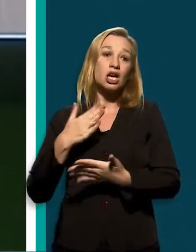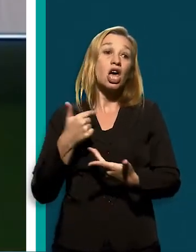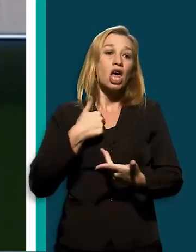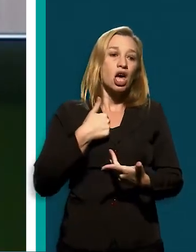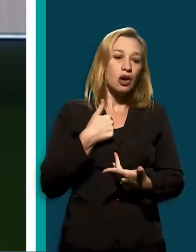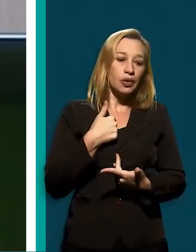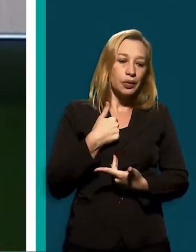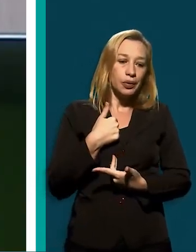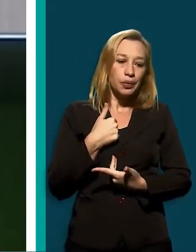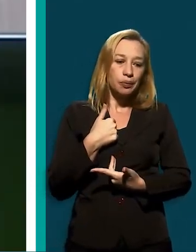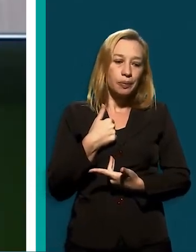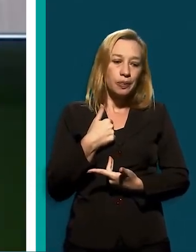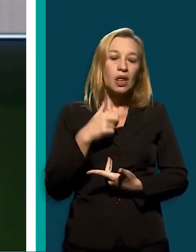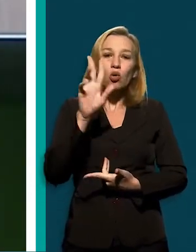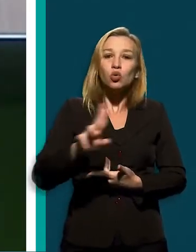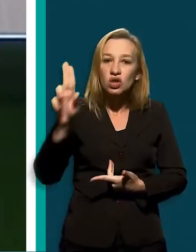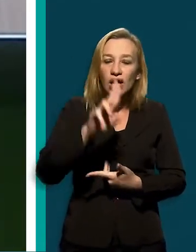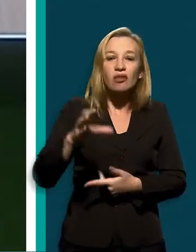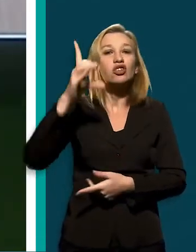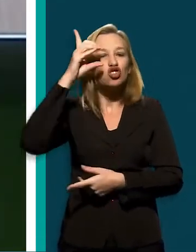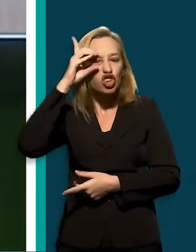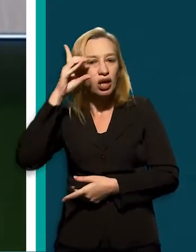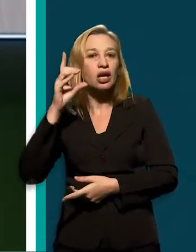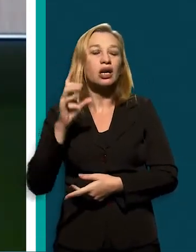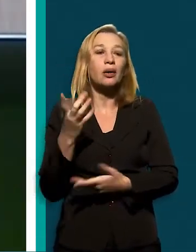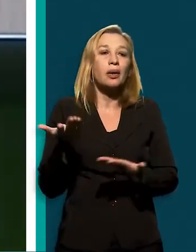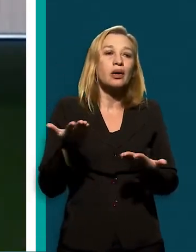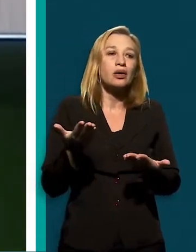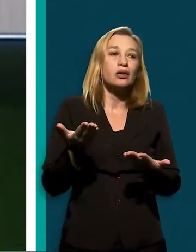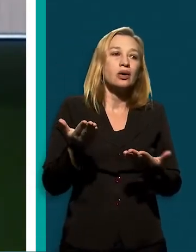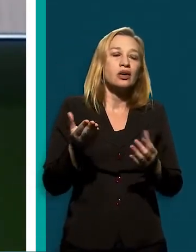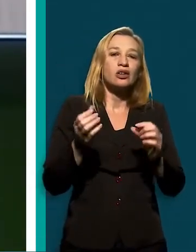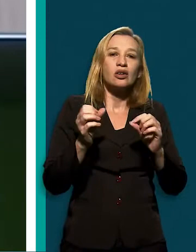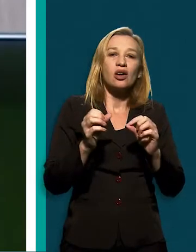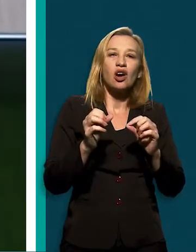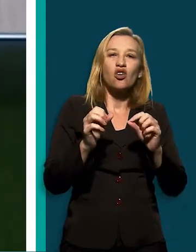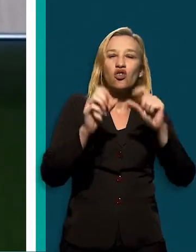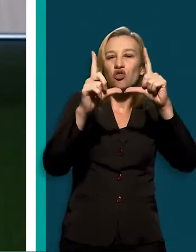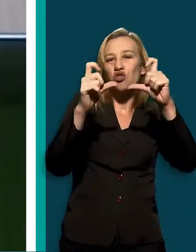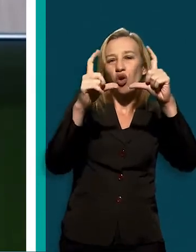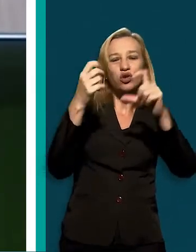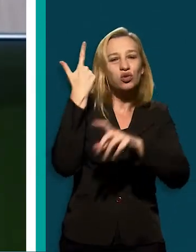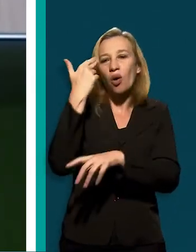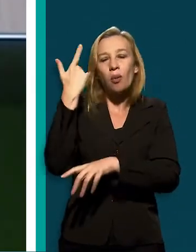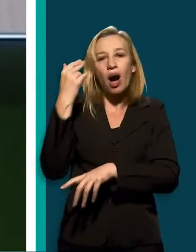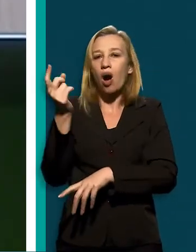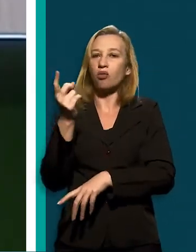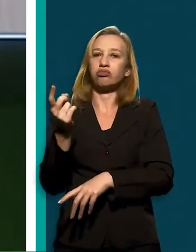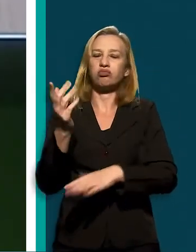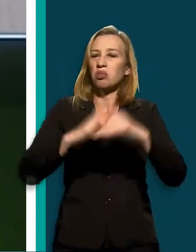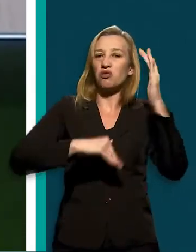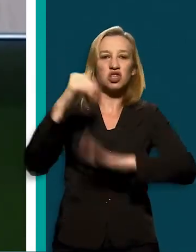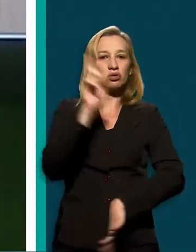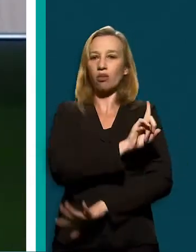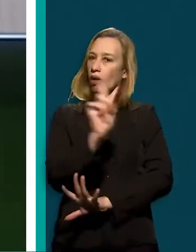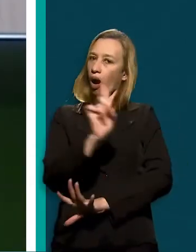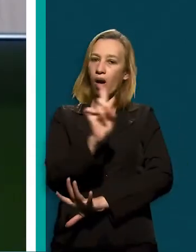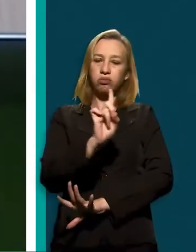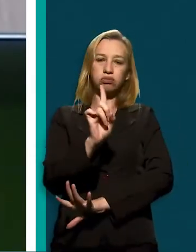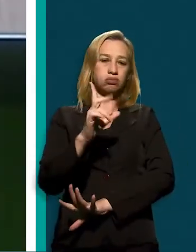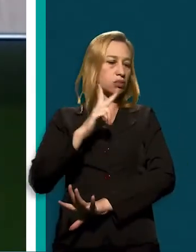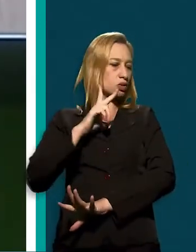conjunto. E aí eu aprendi, eu usava o Instagram para ficar postando bobagem, não profissionalmente, né? No